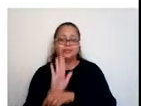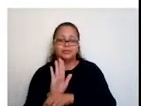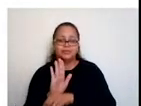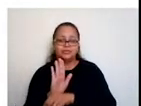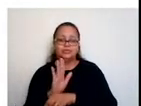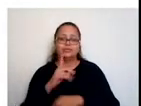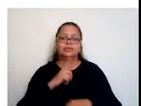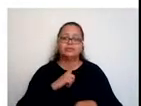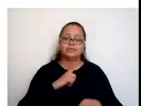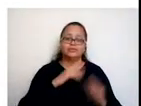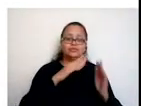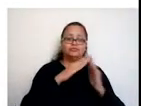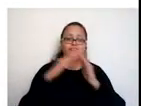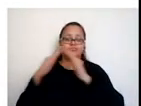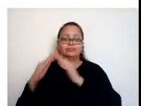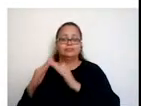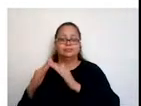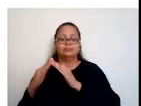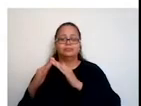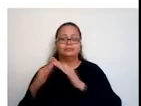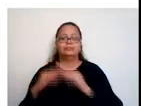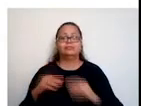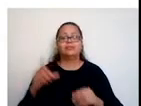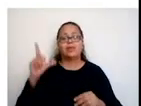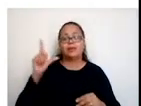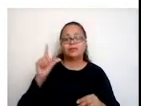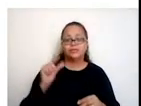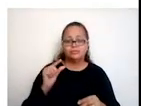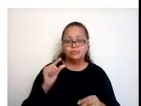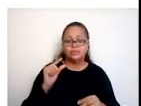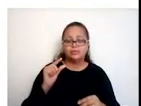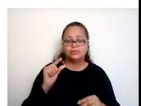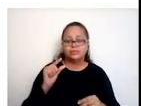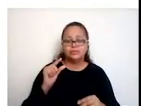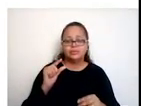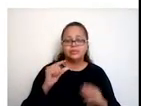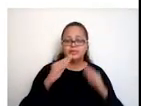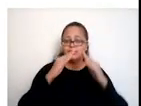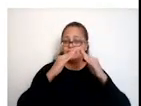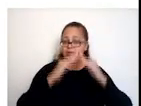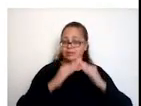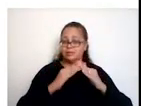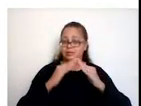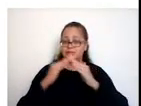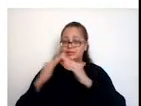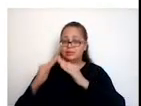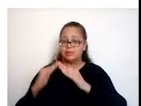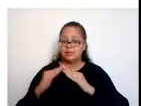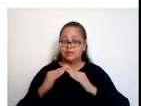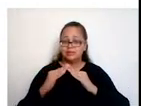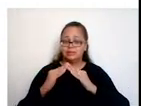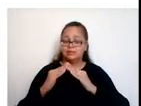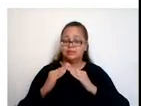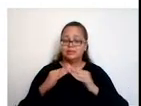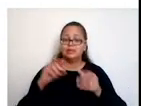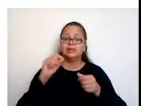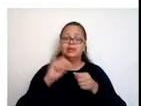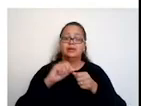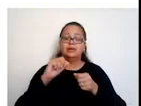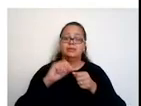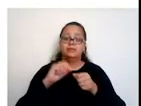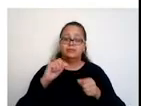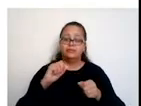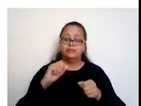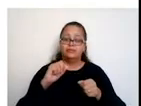solidariedade que existiam naqueles lugares. A diminuição do número de moradias causado pelas demolições